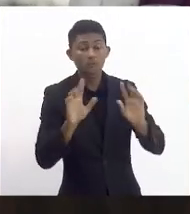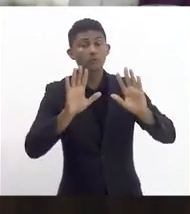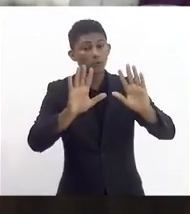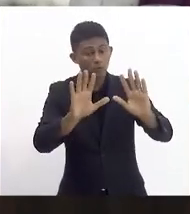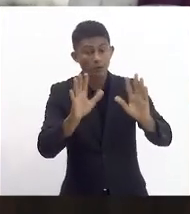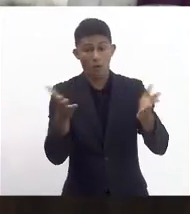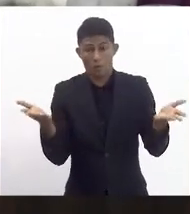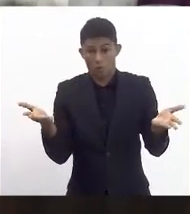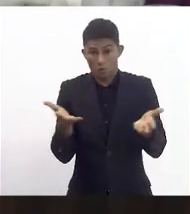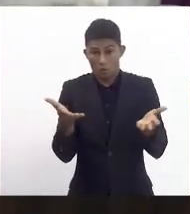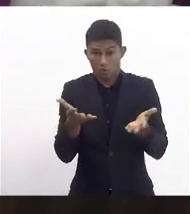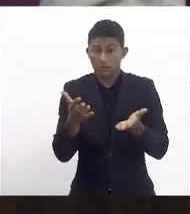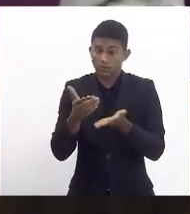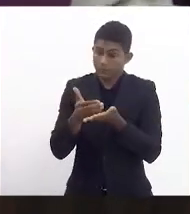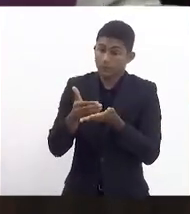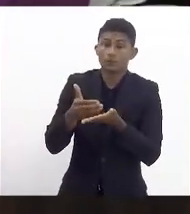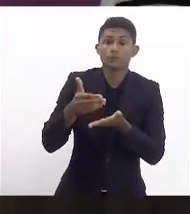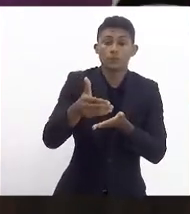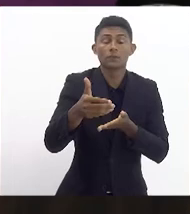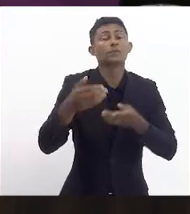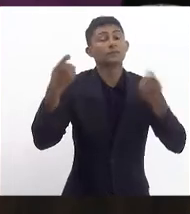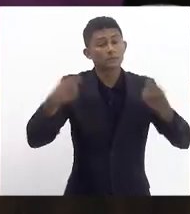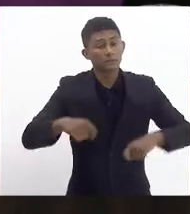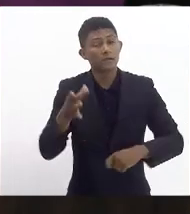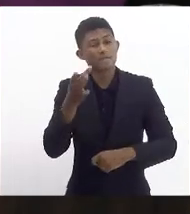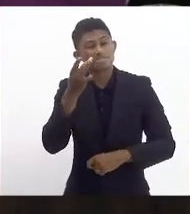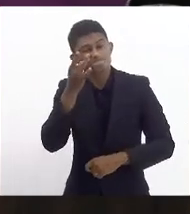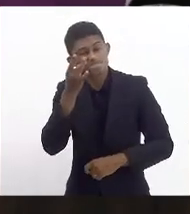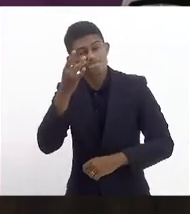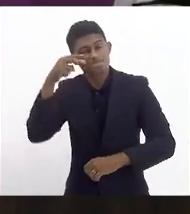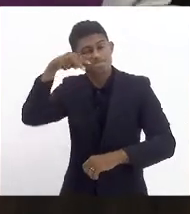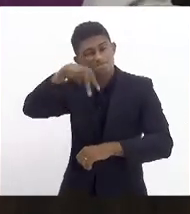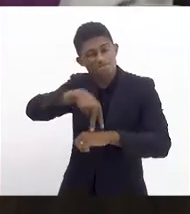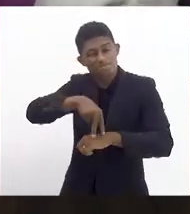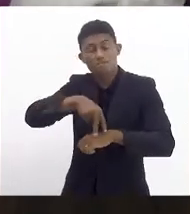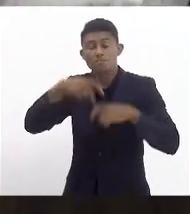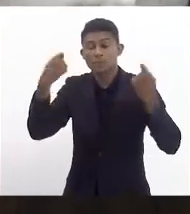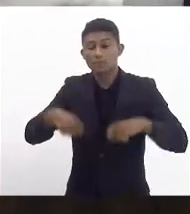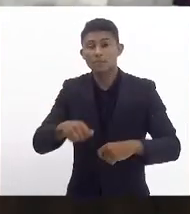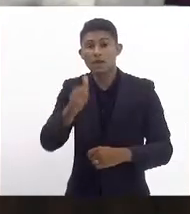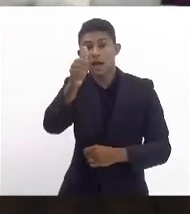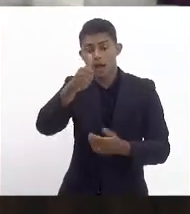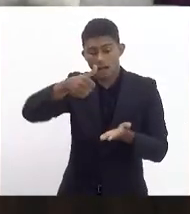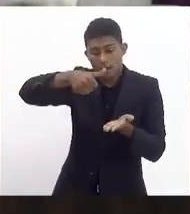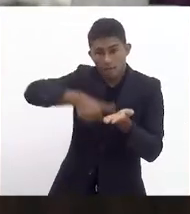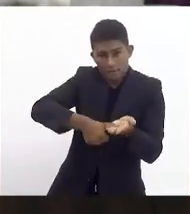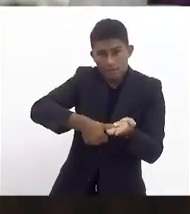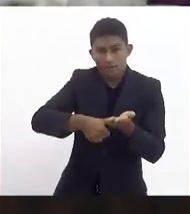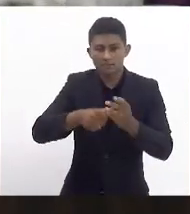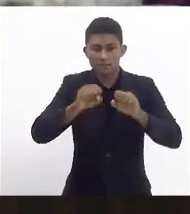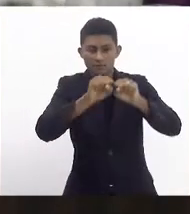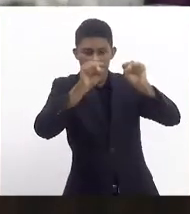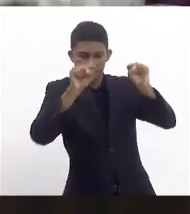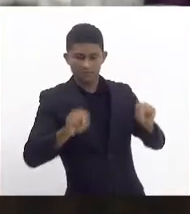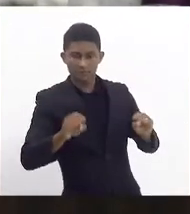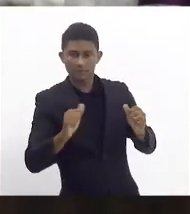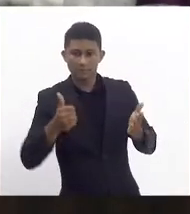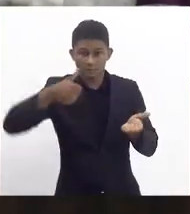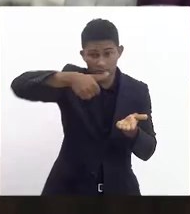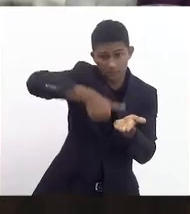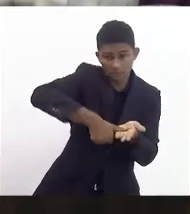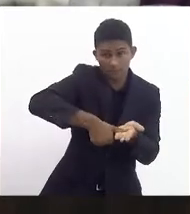hoje, é presencial e tem que ter a digital no sistema. Então, pedir.